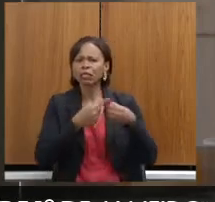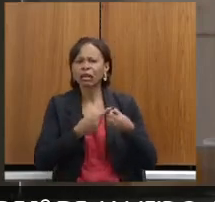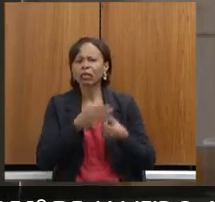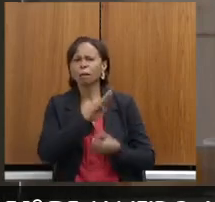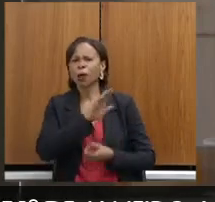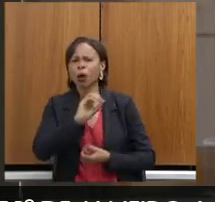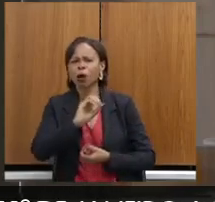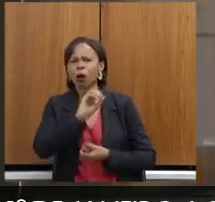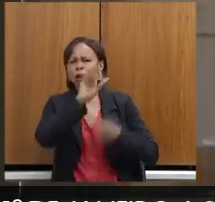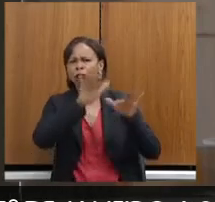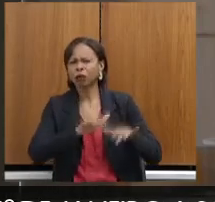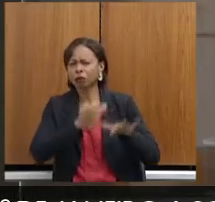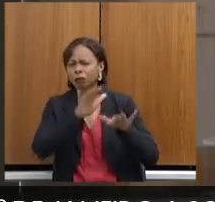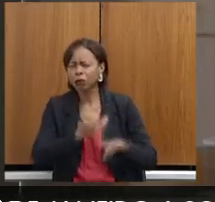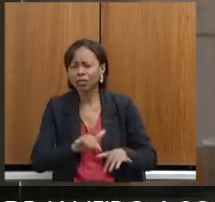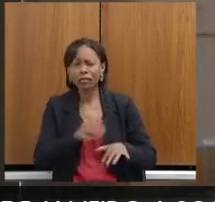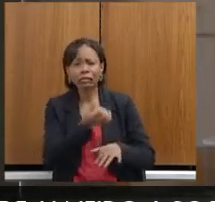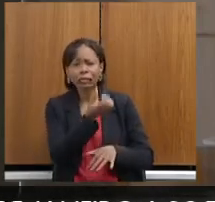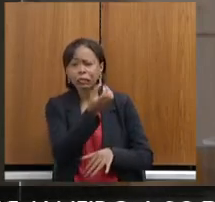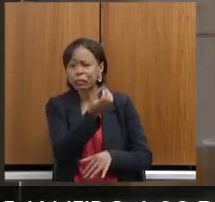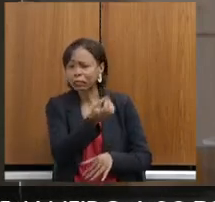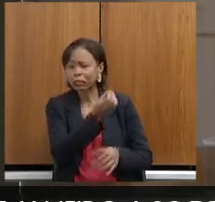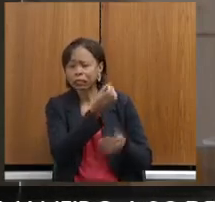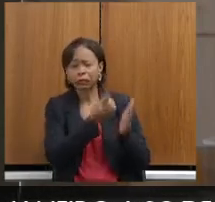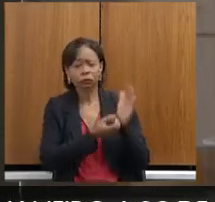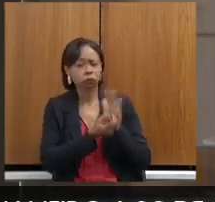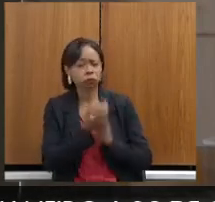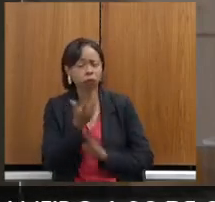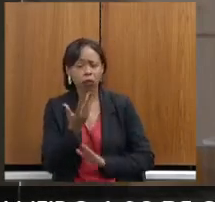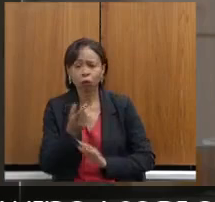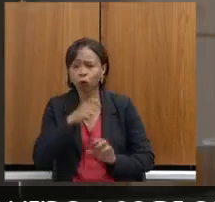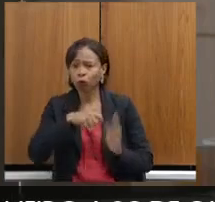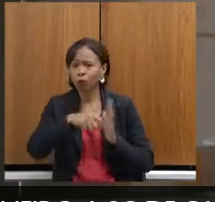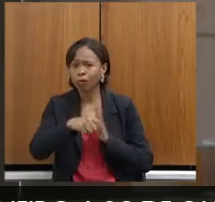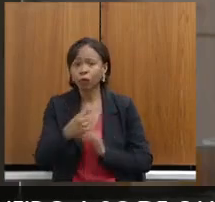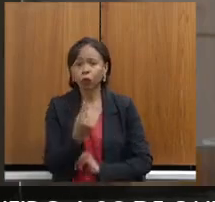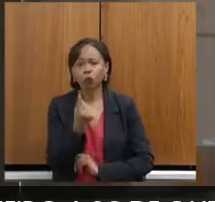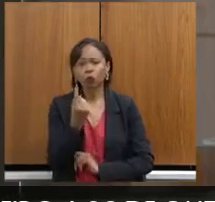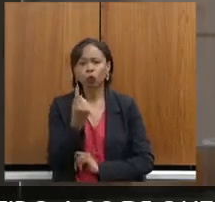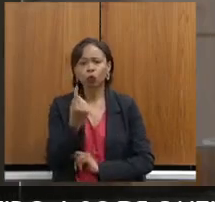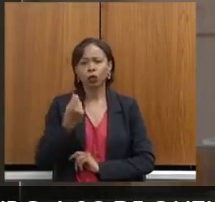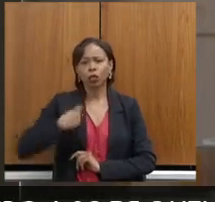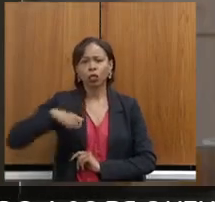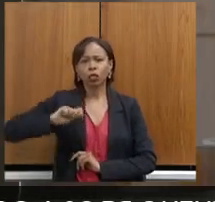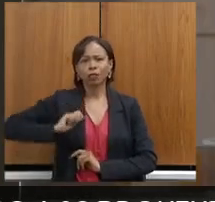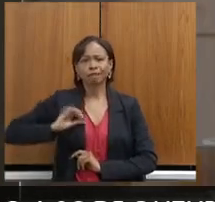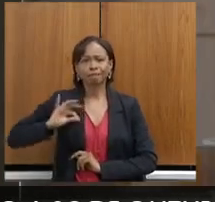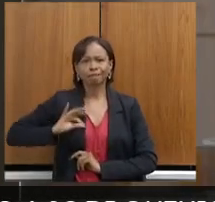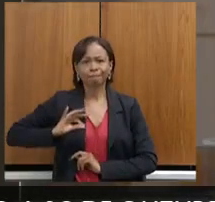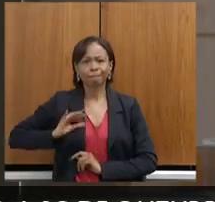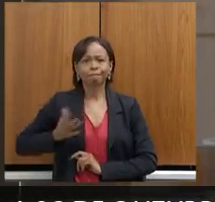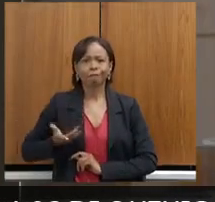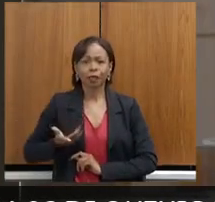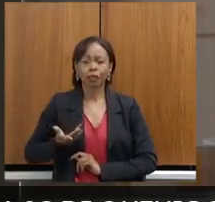policiais por mês com um delegado de polícia né então eu acho que isso já vem essa desorganização há muitos anos